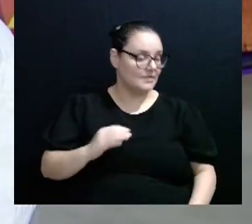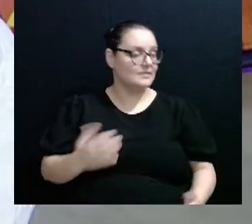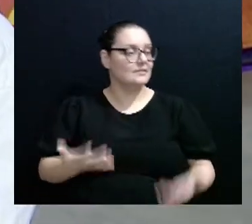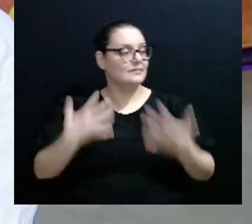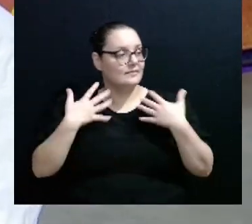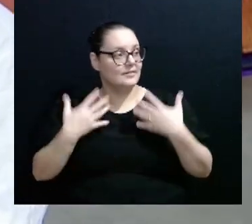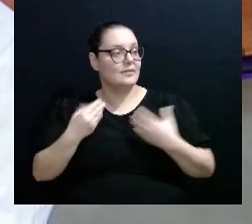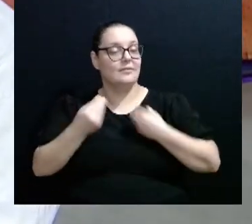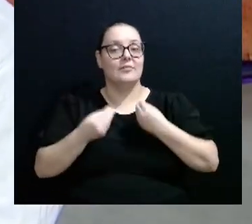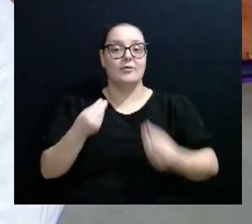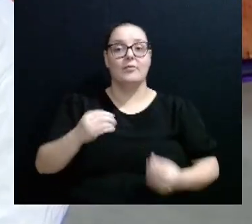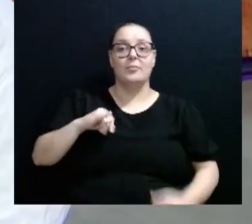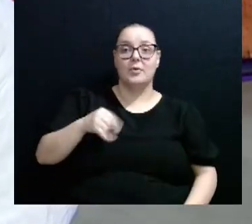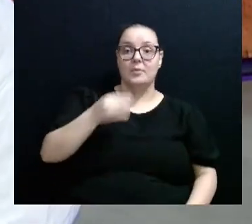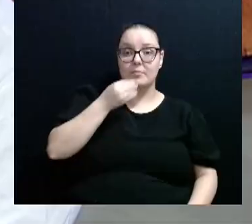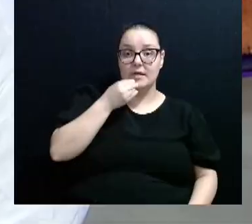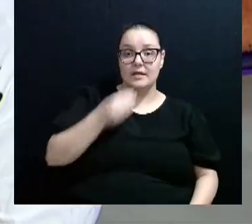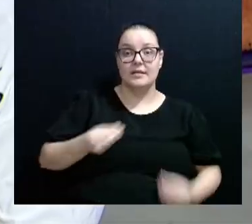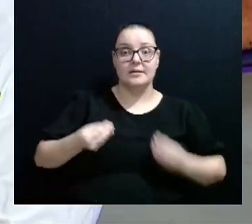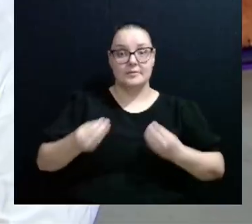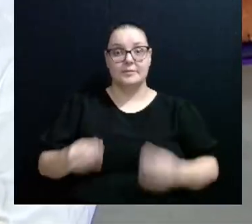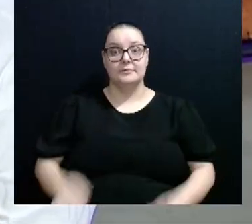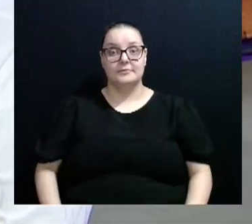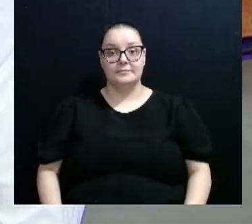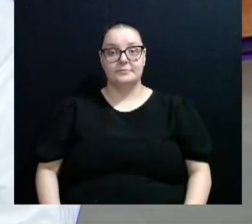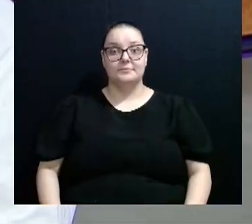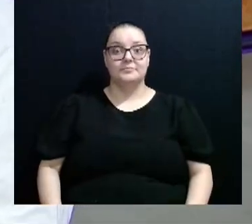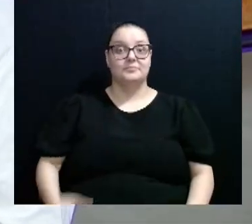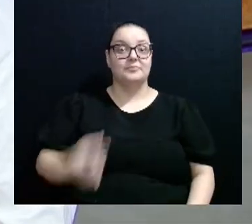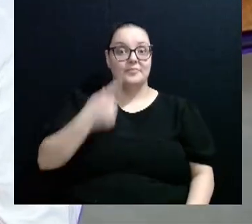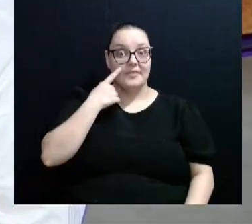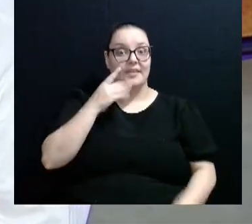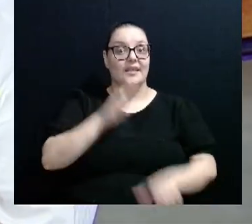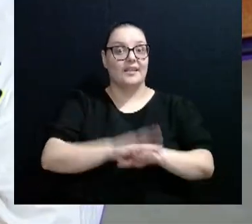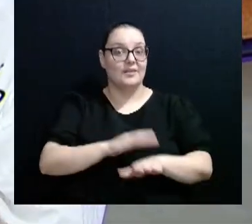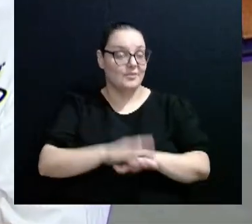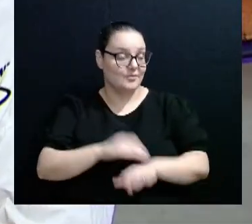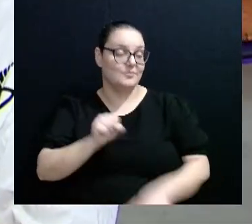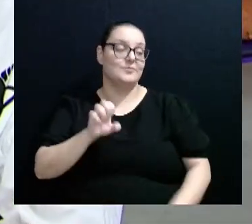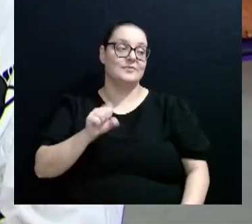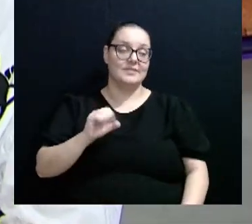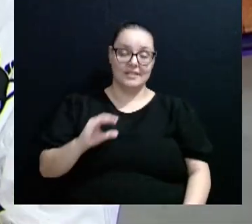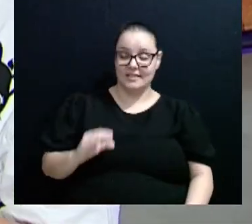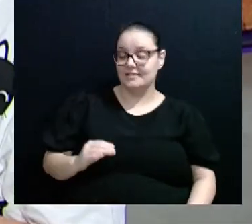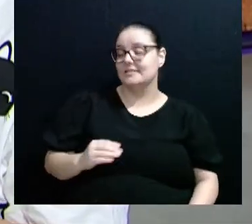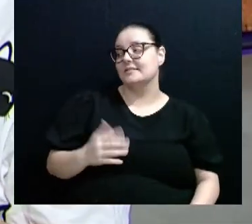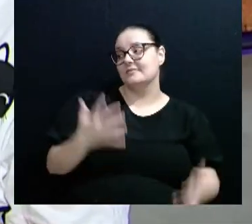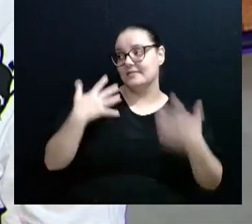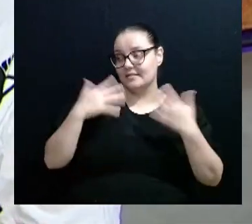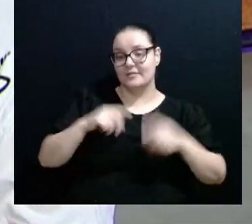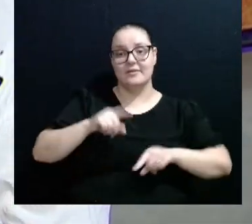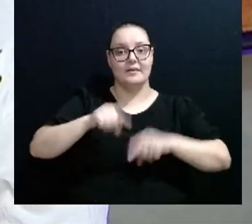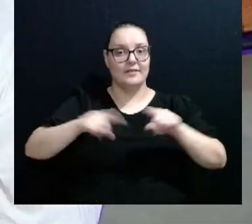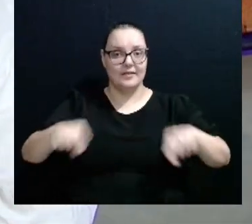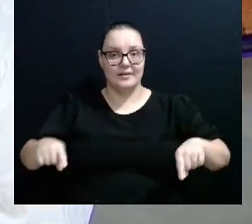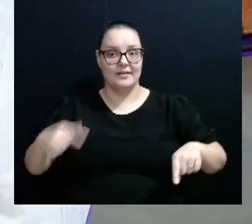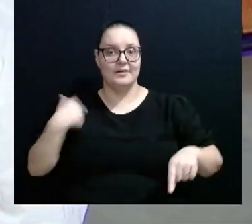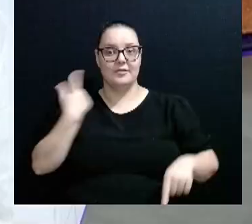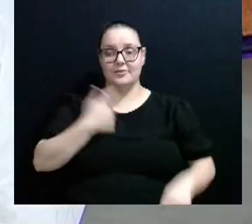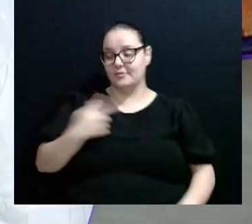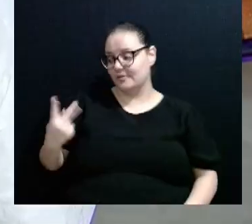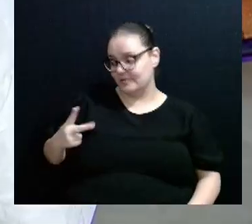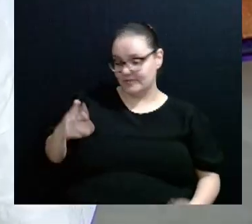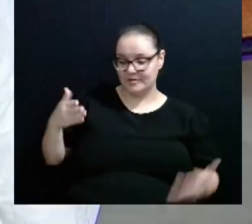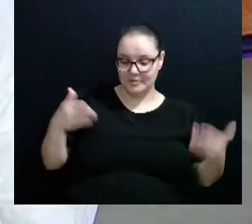que é oferecido aqui. Olha, as atividades do SESC Verão são muito variadas, a gente é frequentadora e a gente